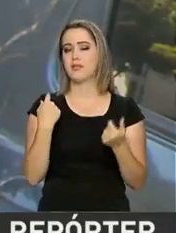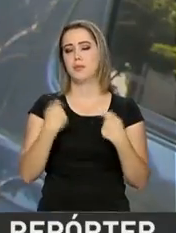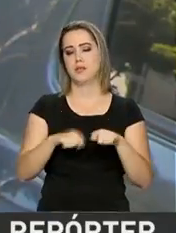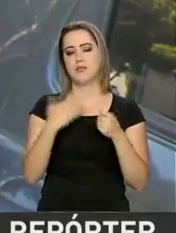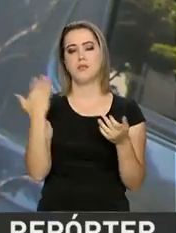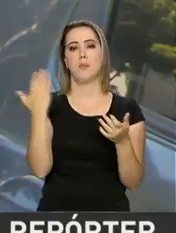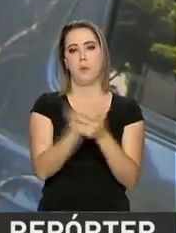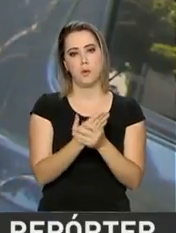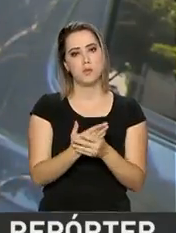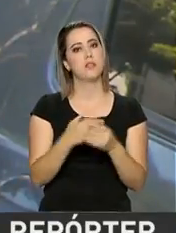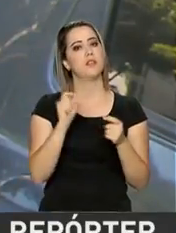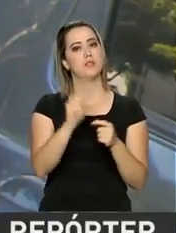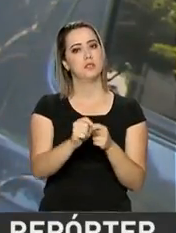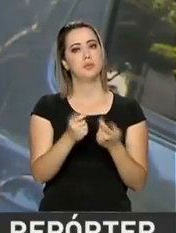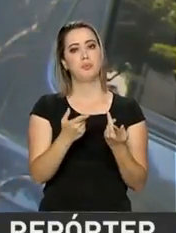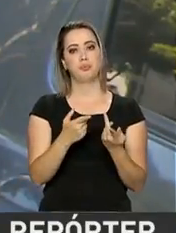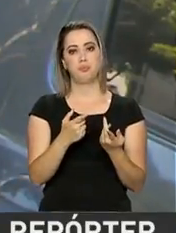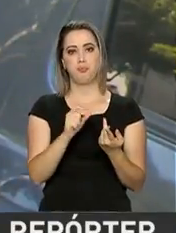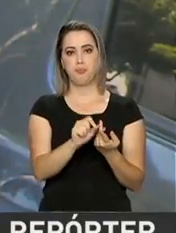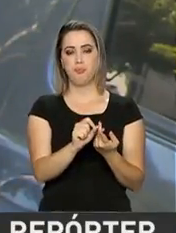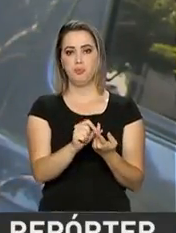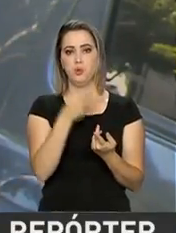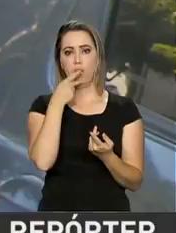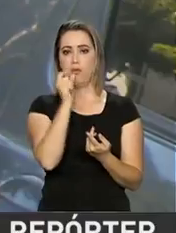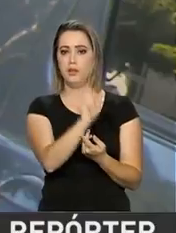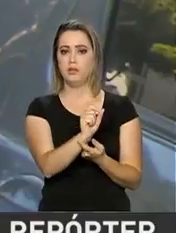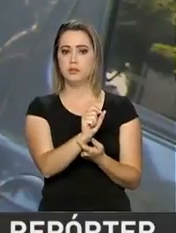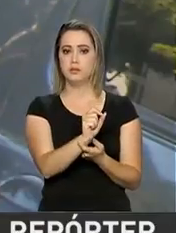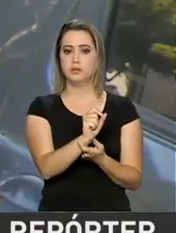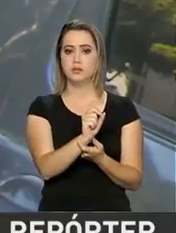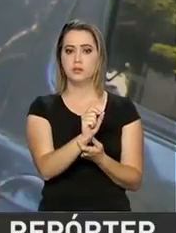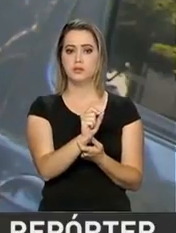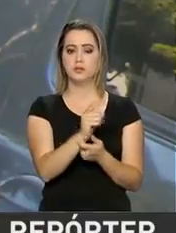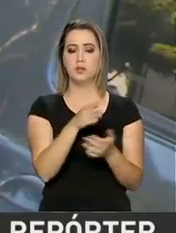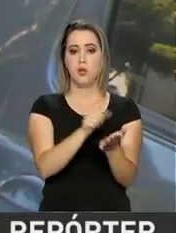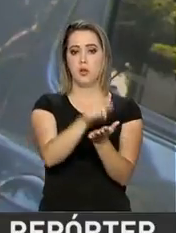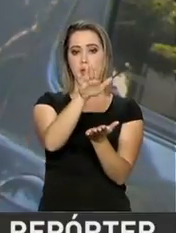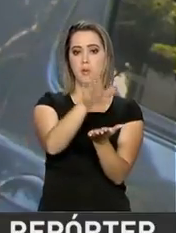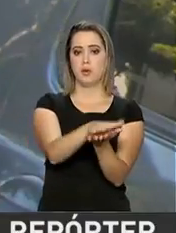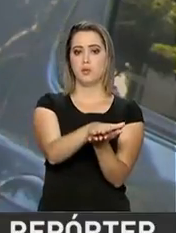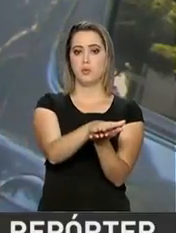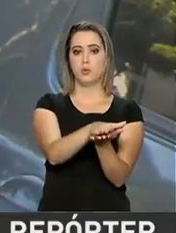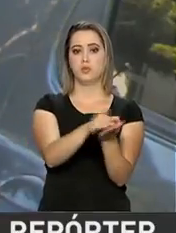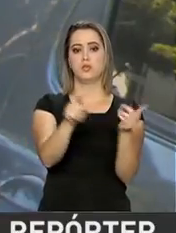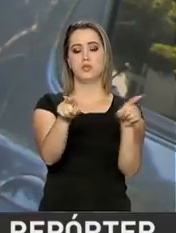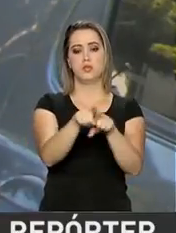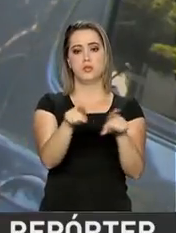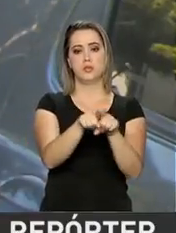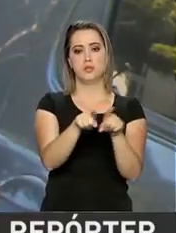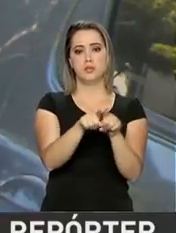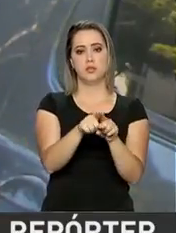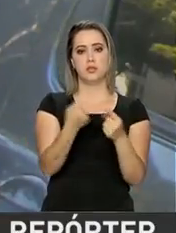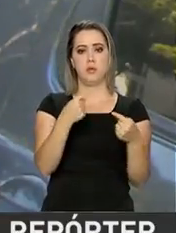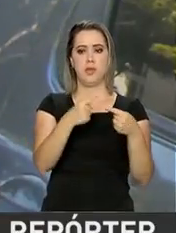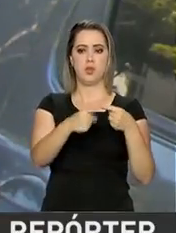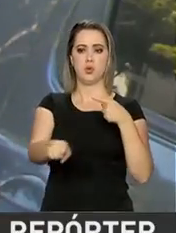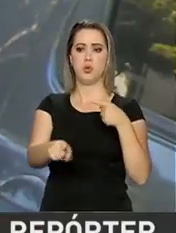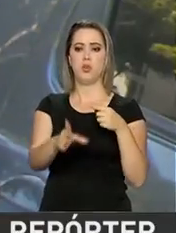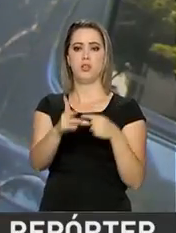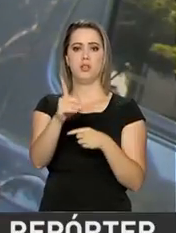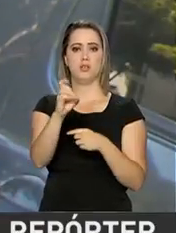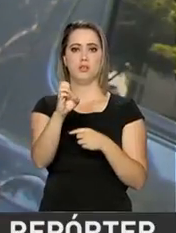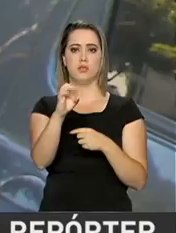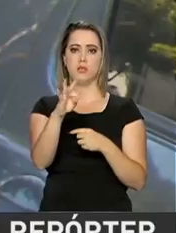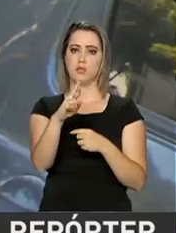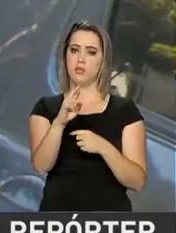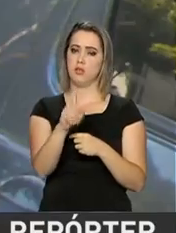no fórum tribunal de justiça falando sobre as multas nem e também sobre a a não aplicação do detran